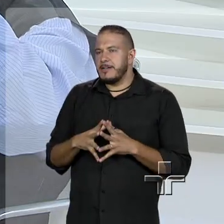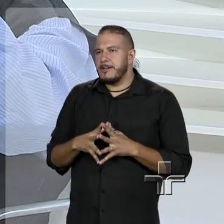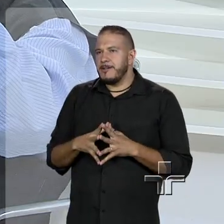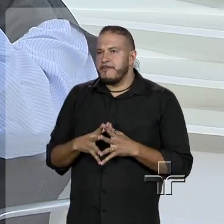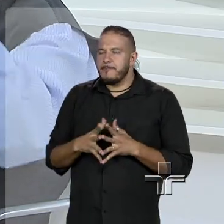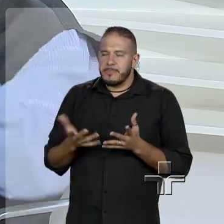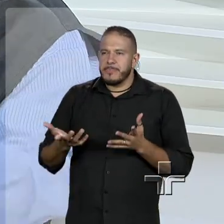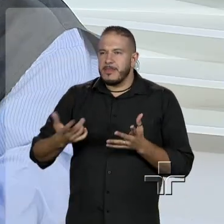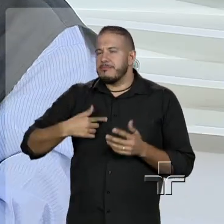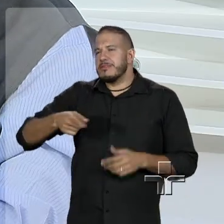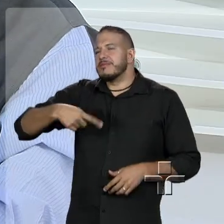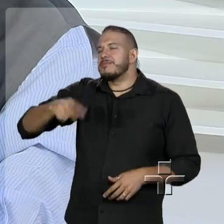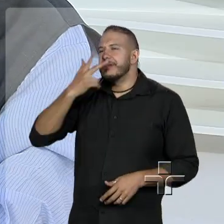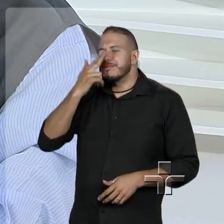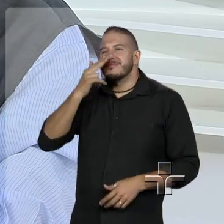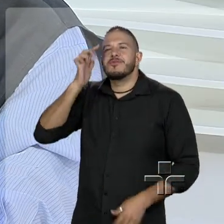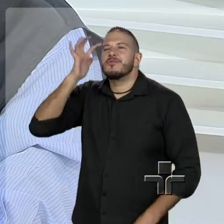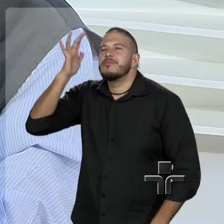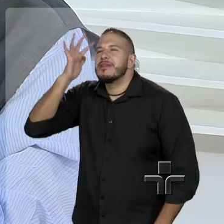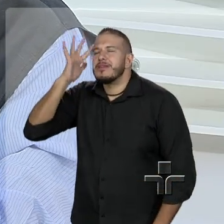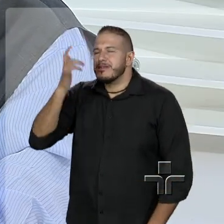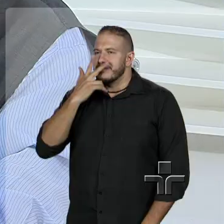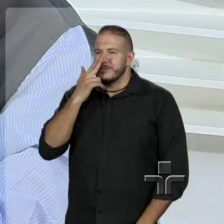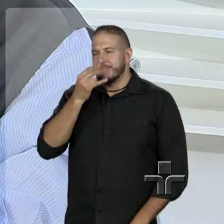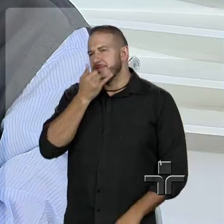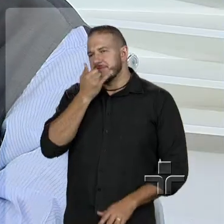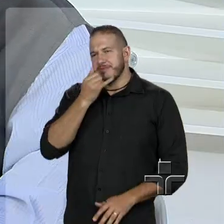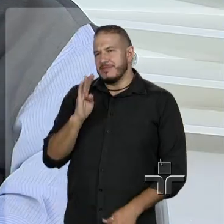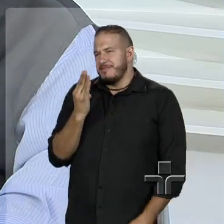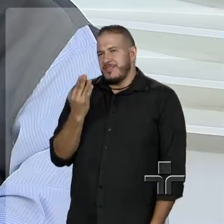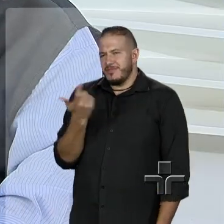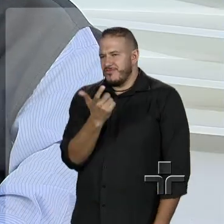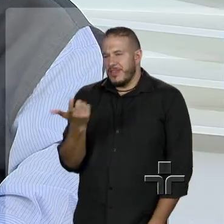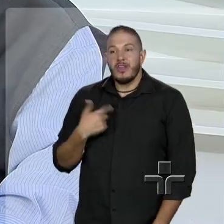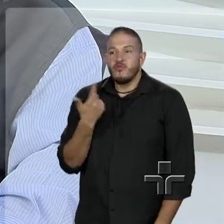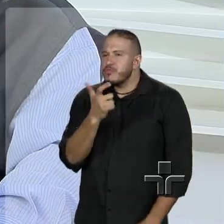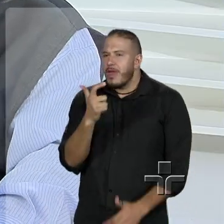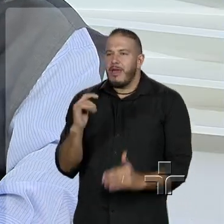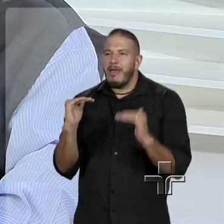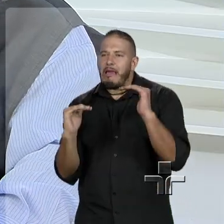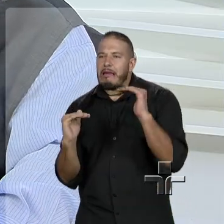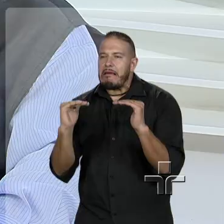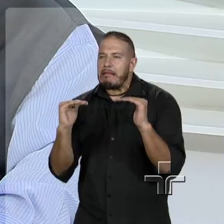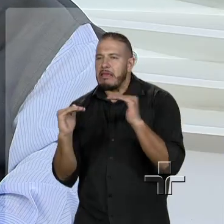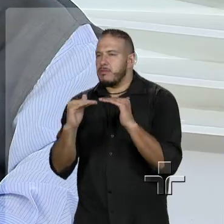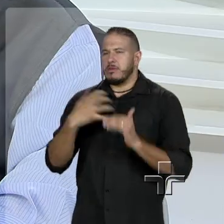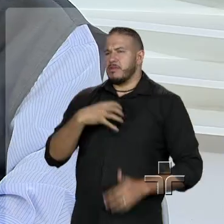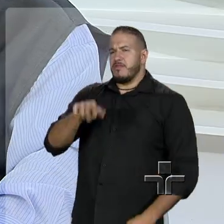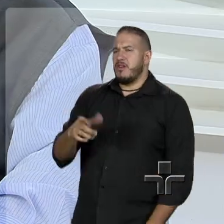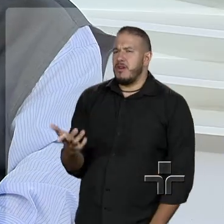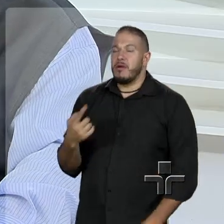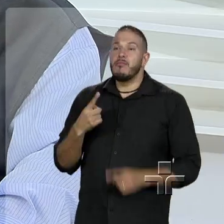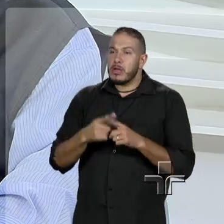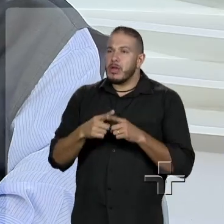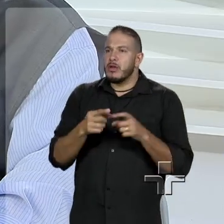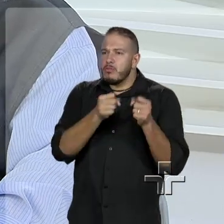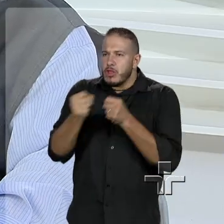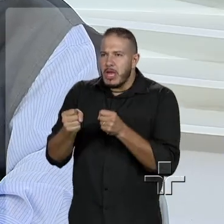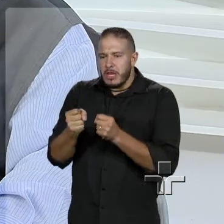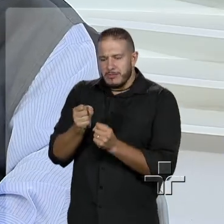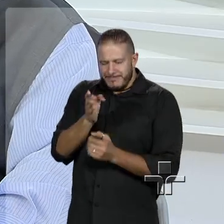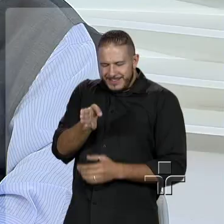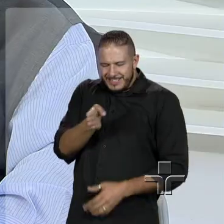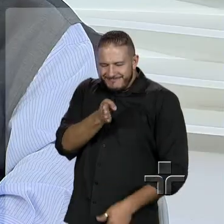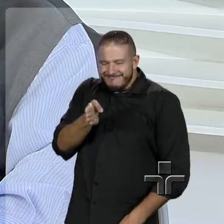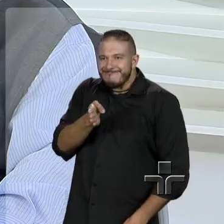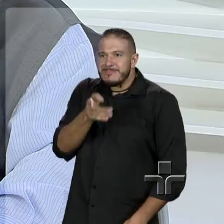a utopia, é absolutamente falsa. Não existe equilíbrio nesse sistema, porque o poder está no meio. Então,